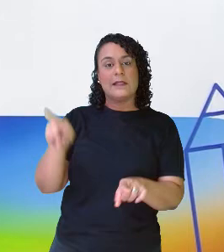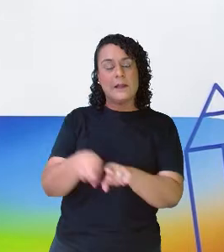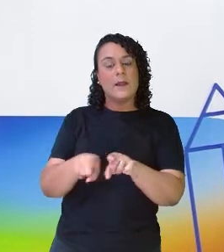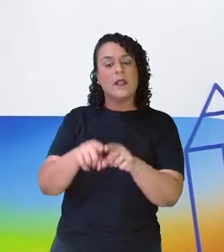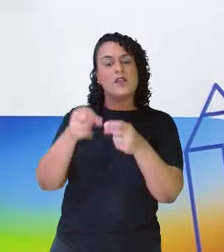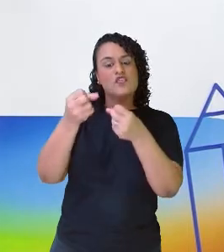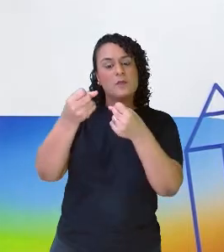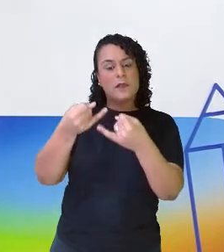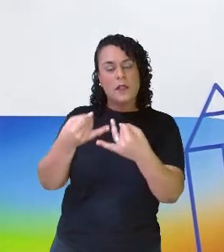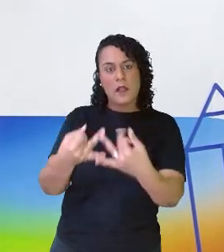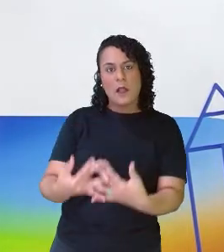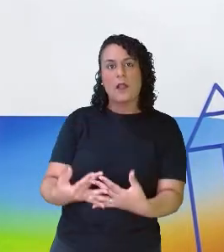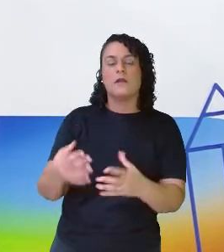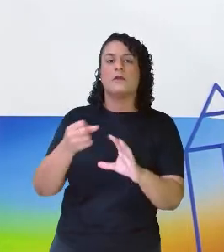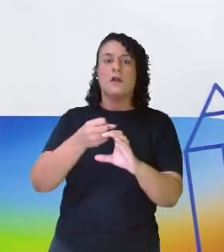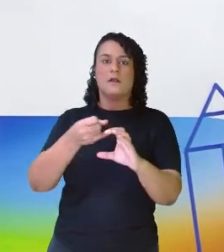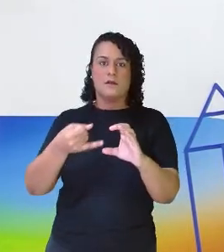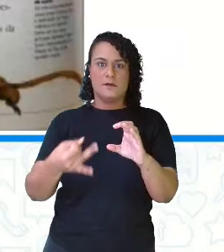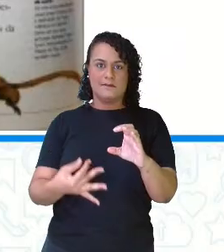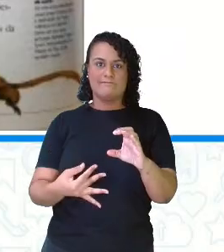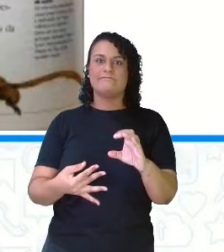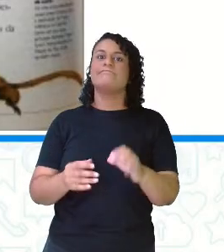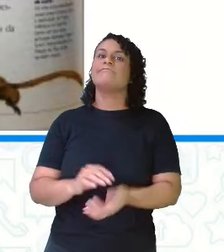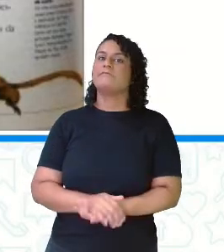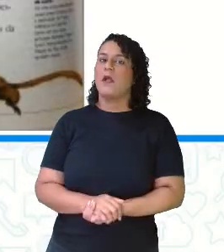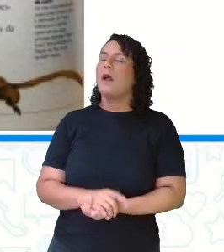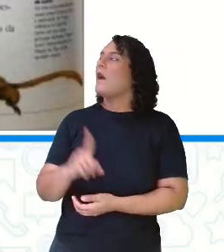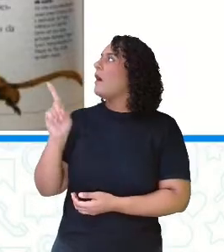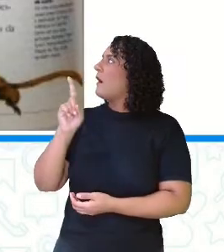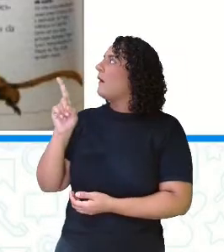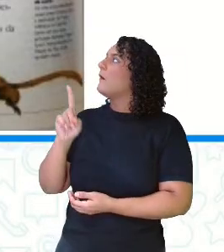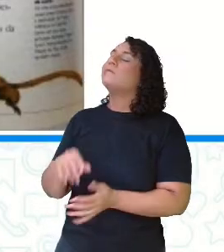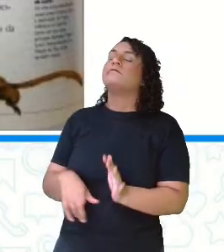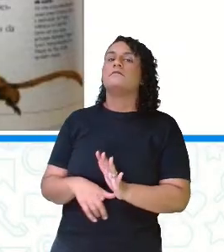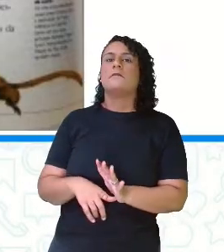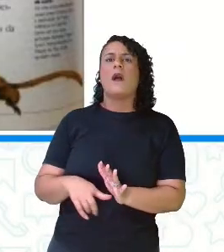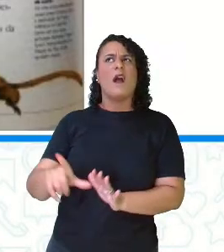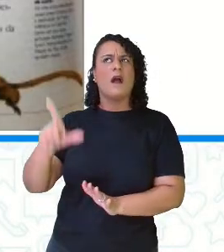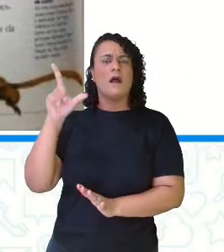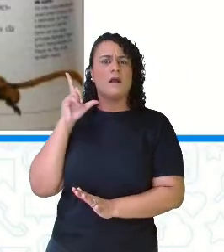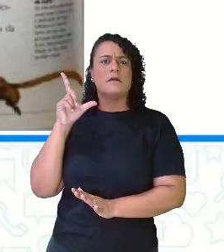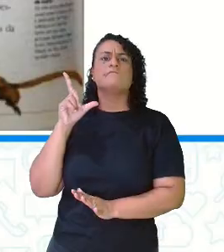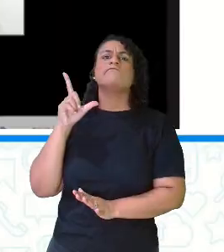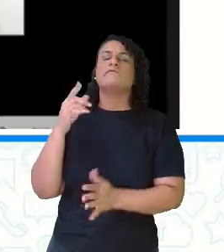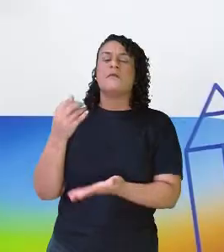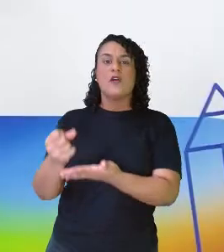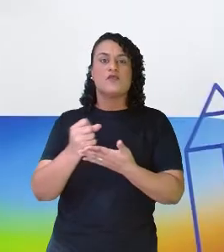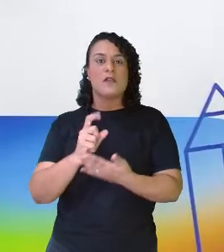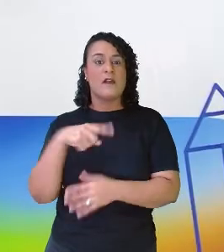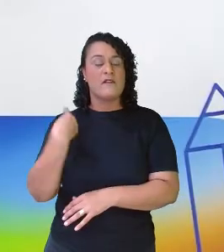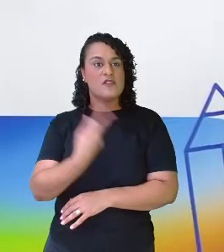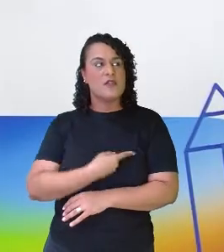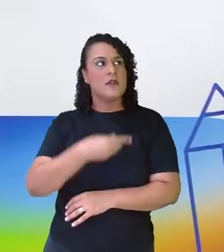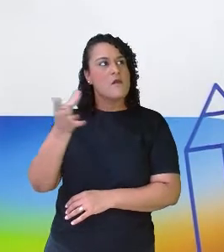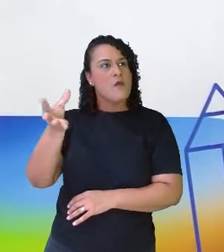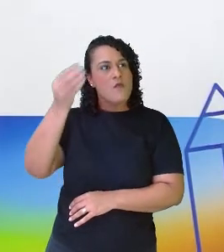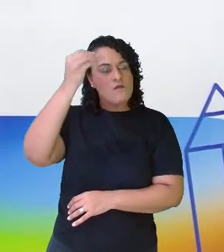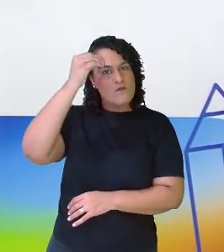Essas enciclopédias também ajudavam bastante a gente a ampliar o nosso conhecimento sobre determinado tema. E olha